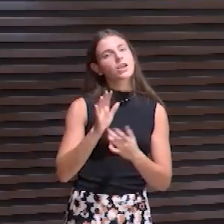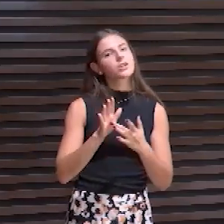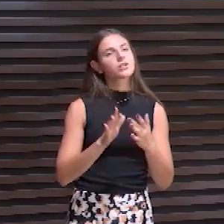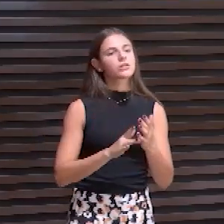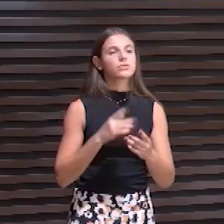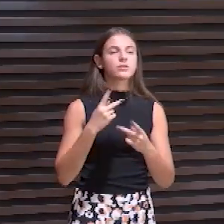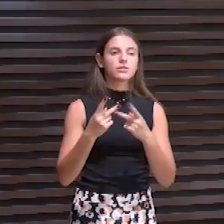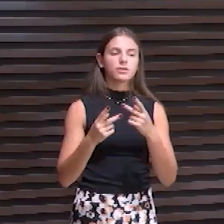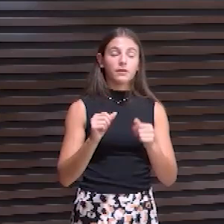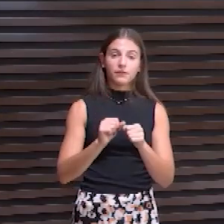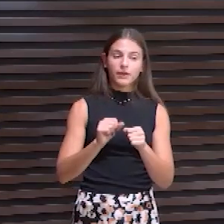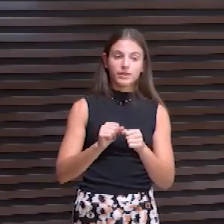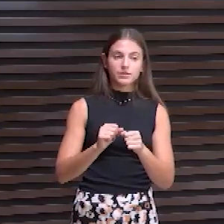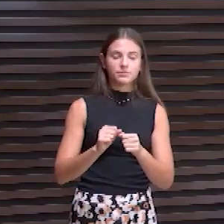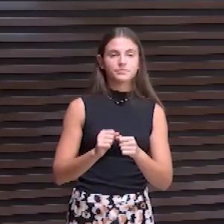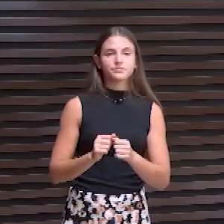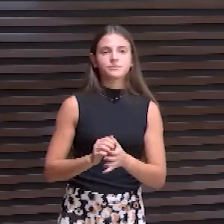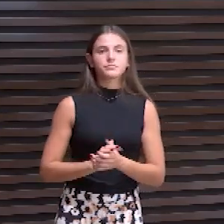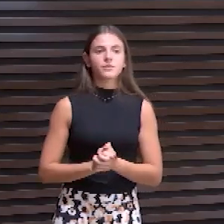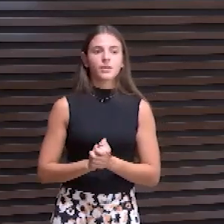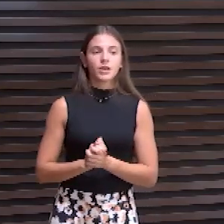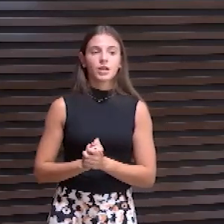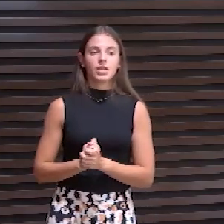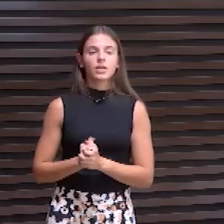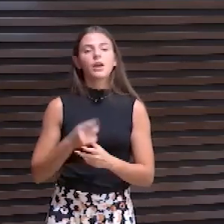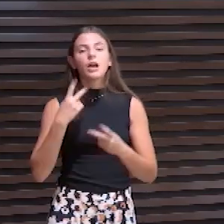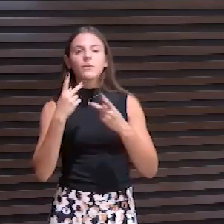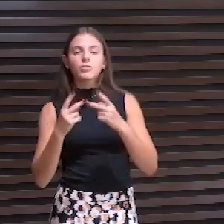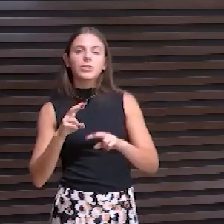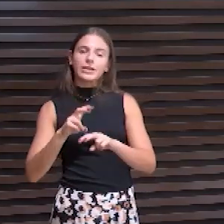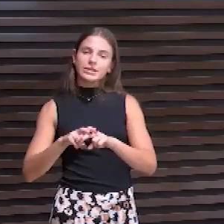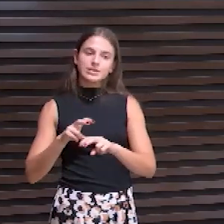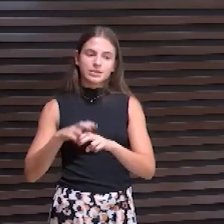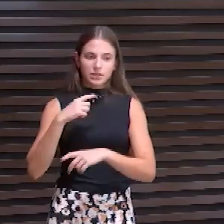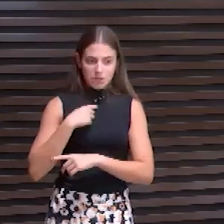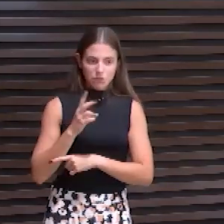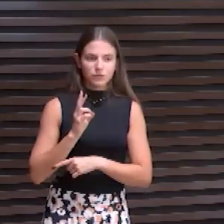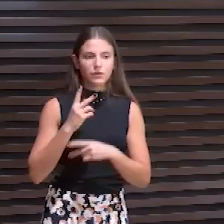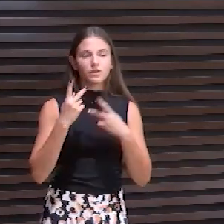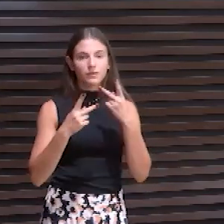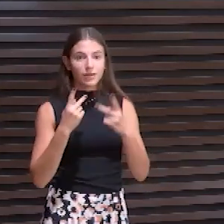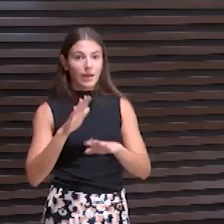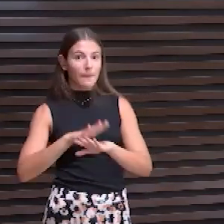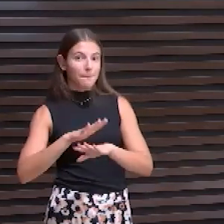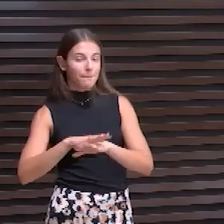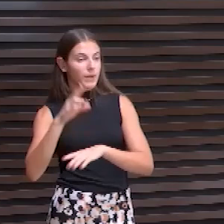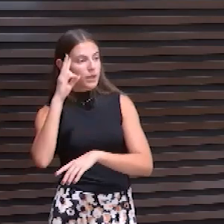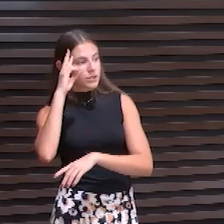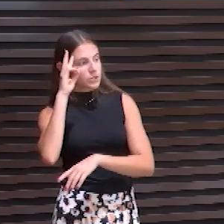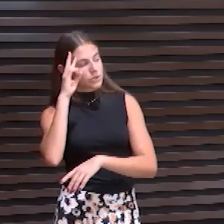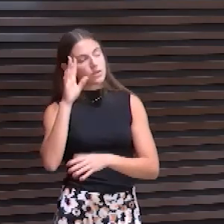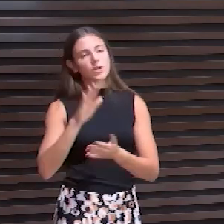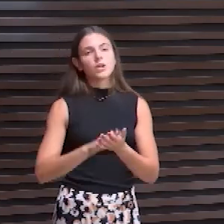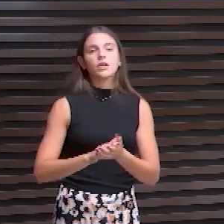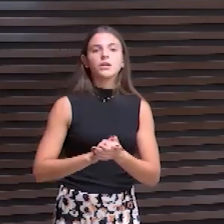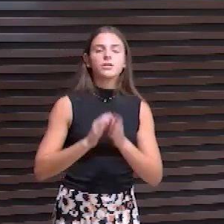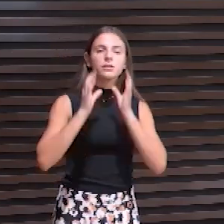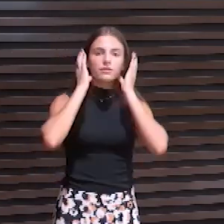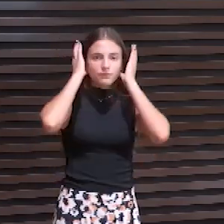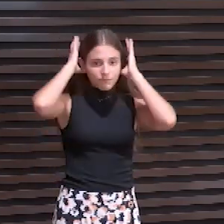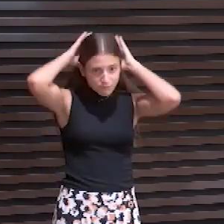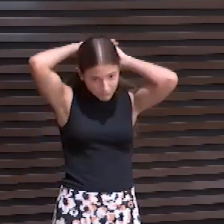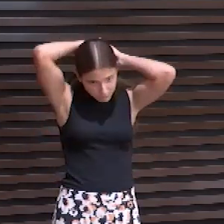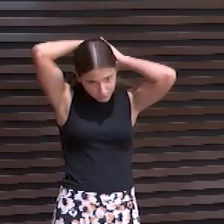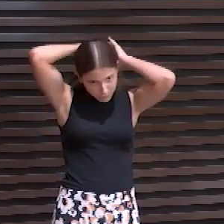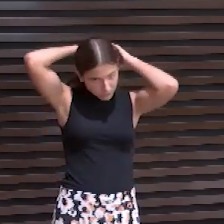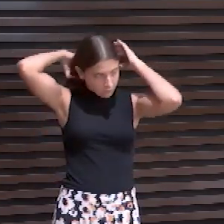Senta lá que vem mais história. Eu vou dar mais um exemplo que com certeza vocês odeiam